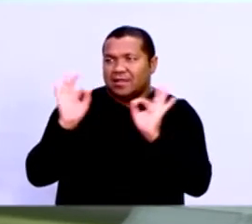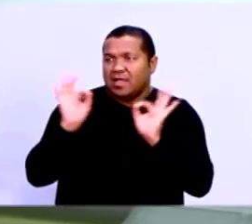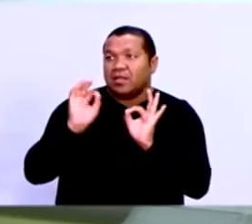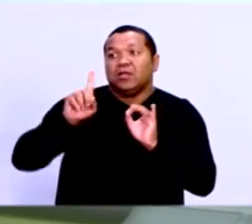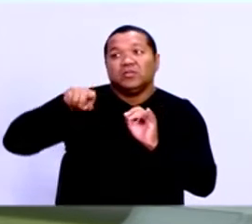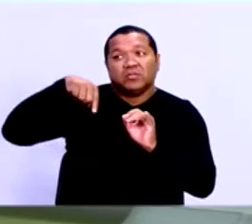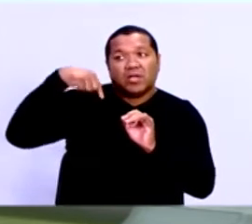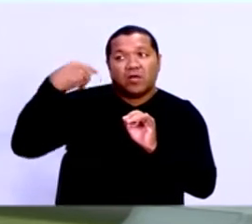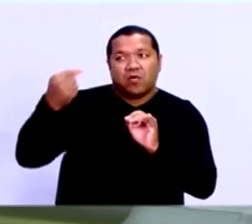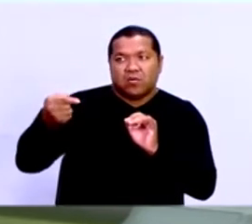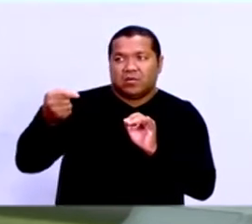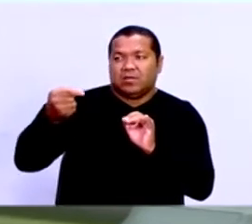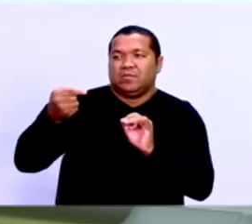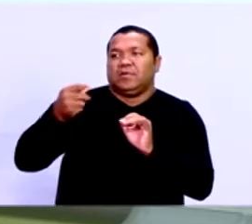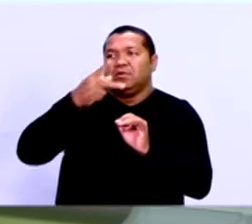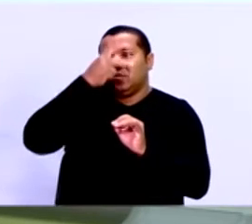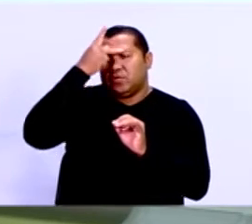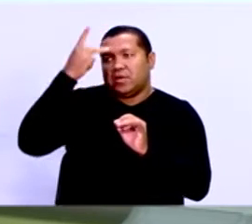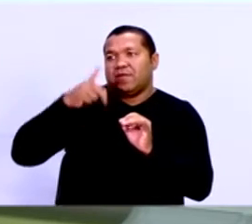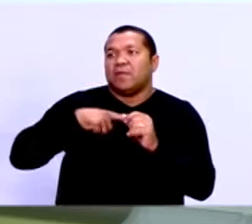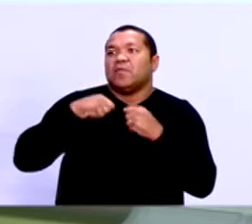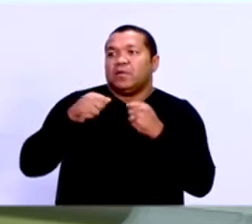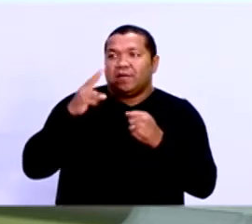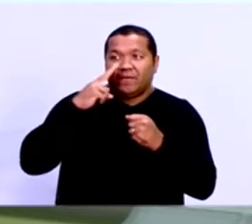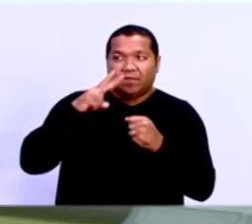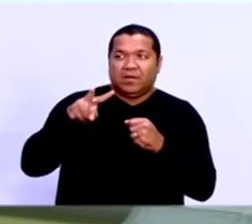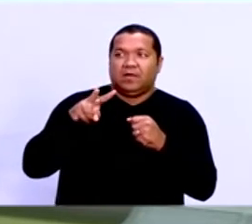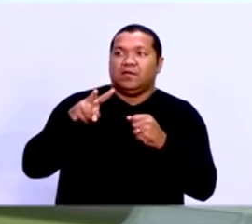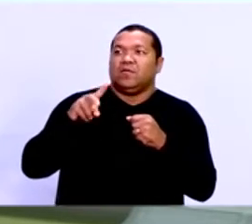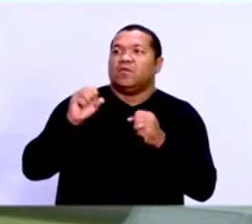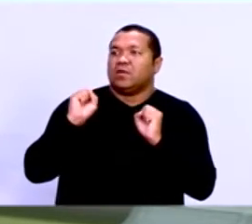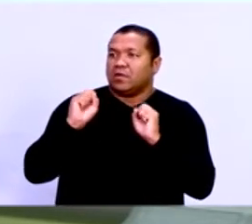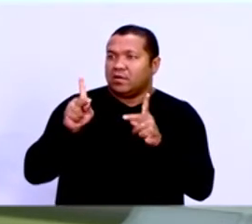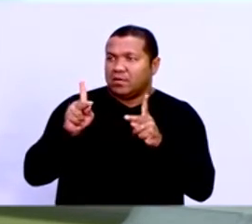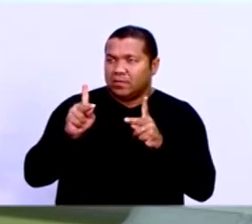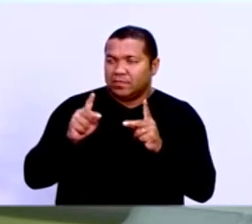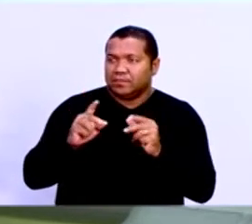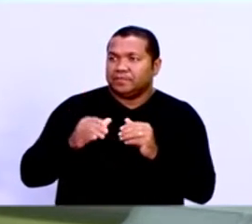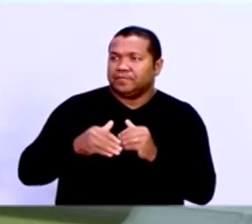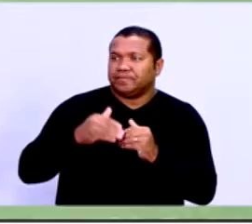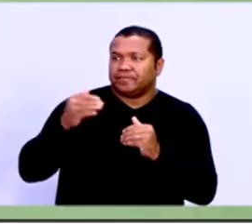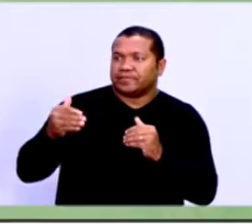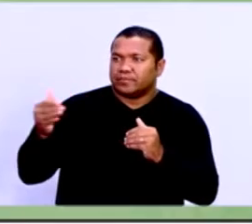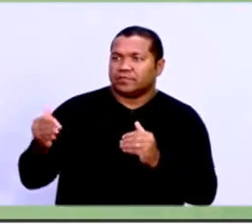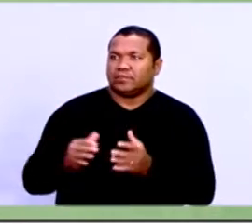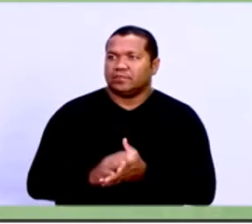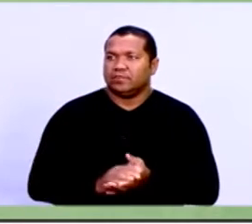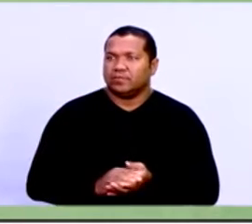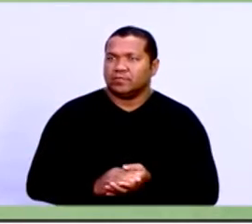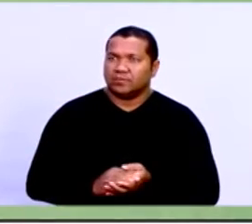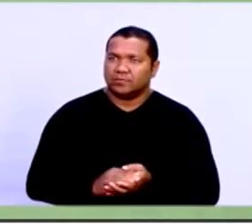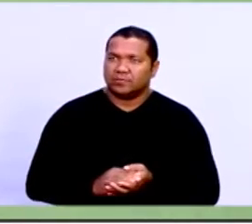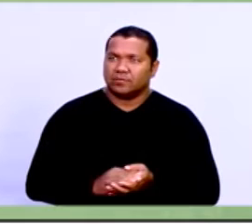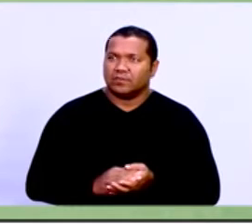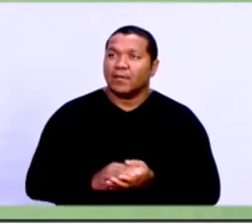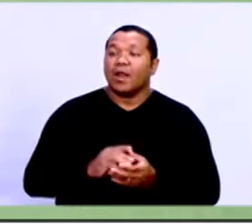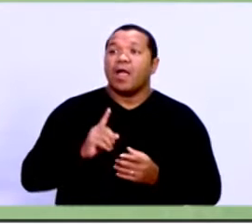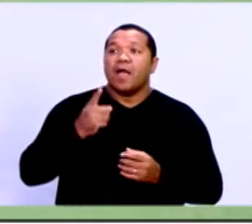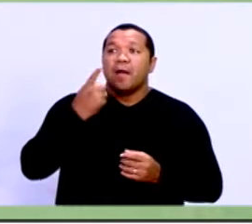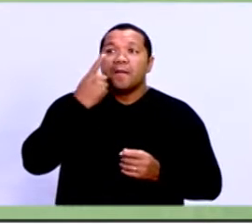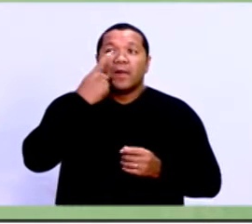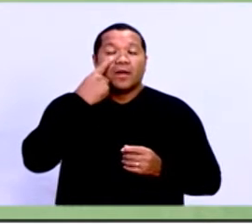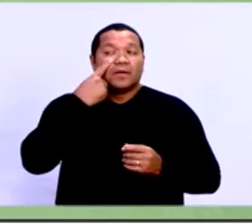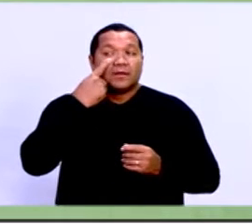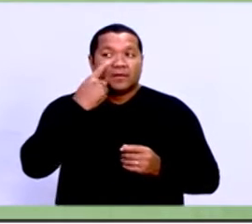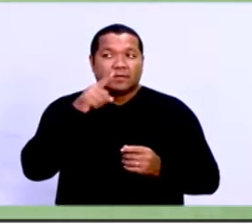num outro nível operacional dentro do software beleza pessoal então passando aqui para o próximo para a gente